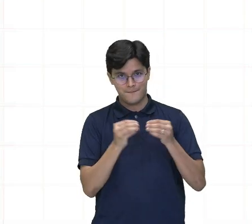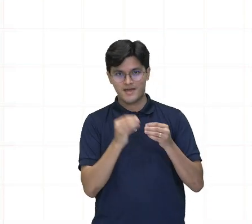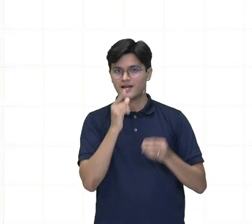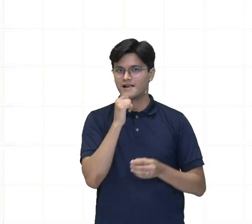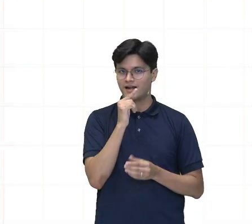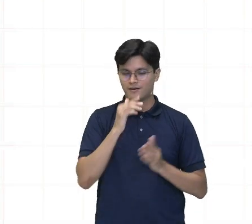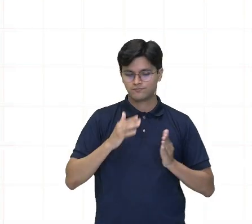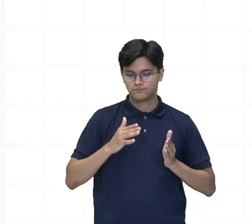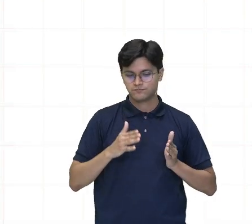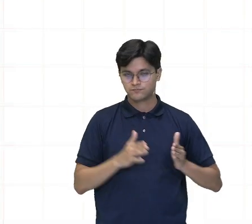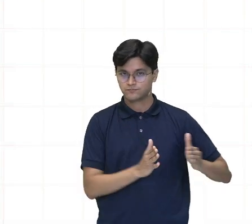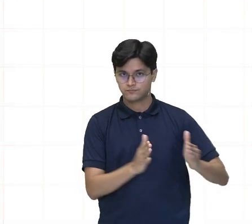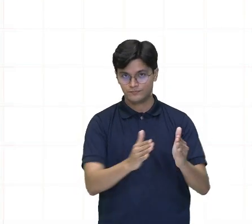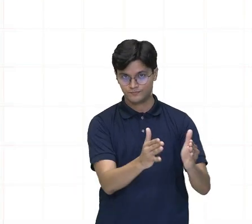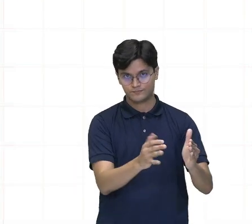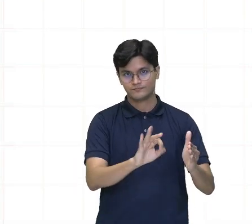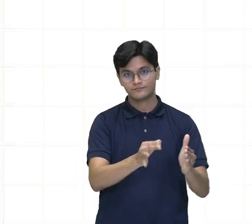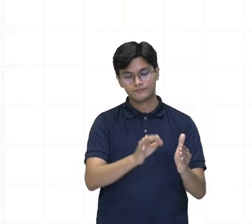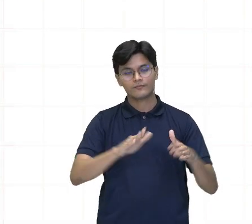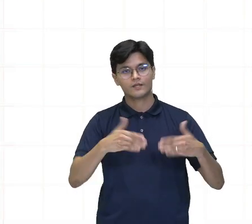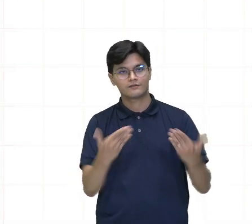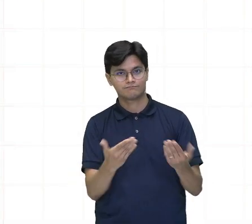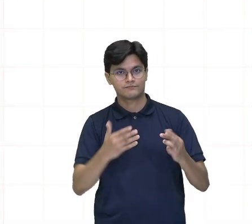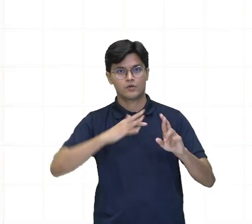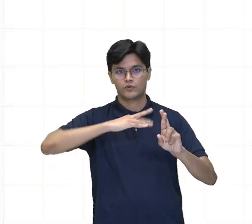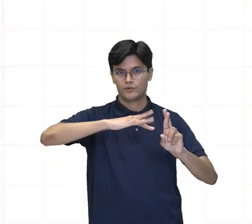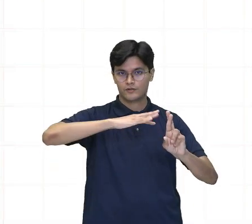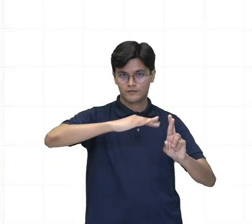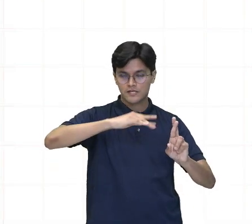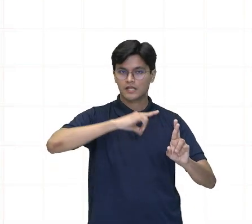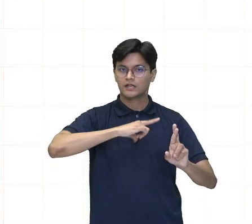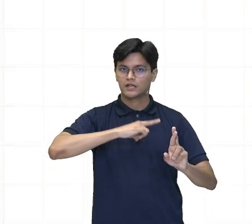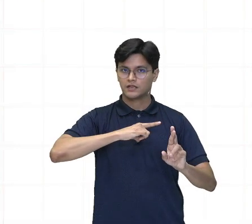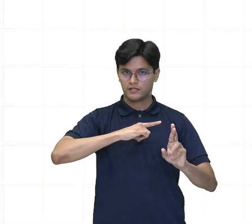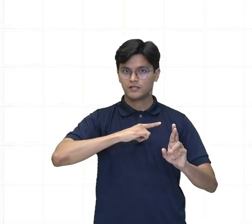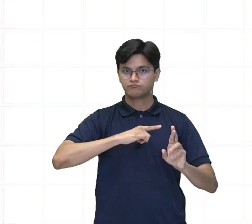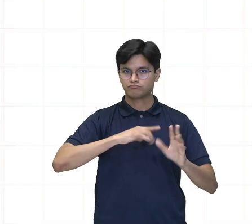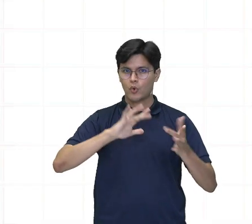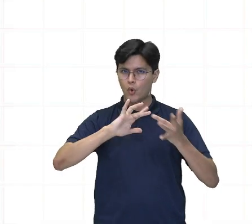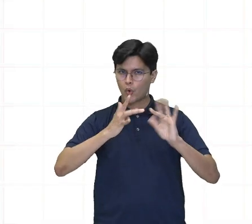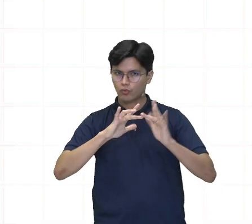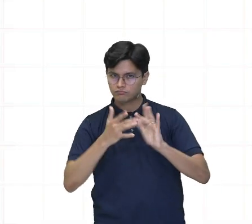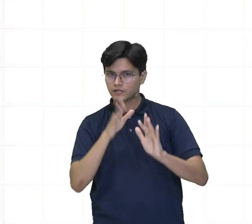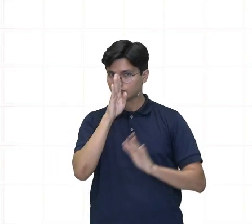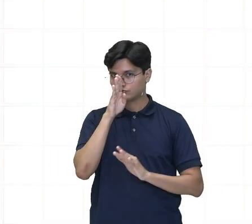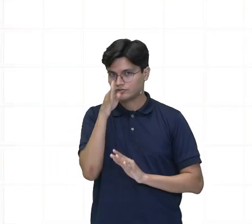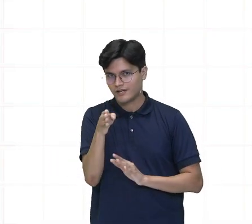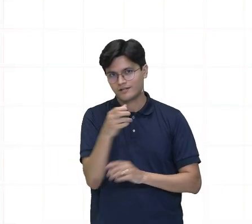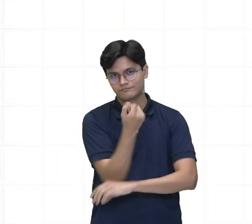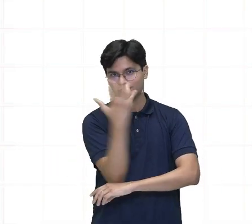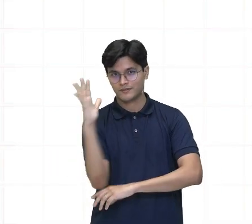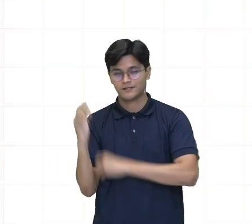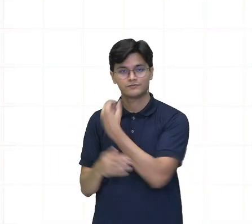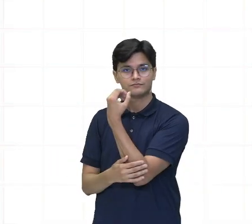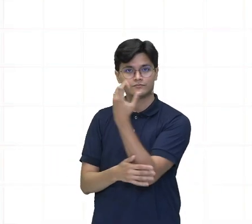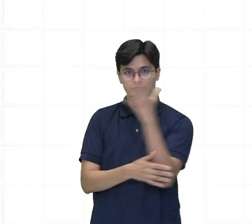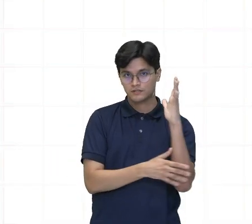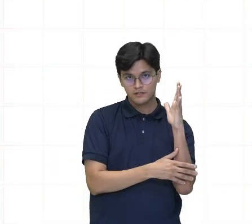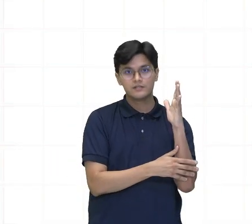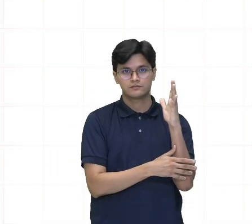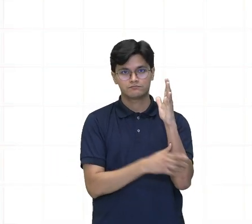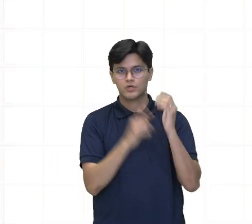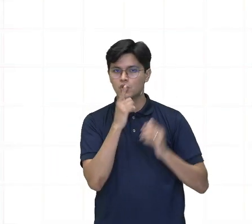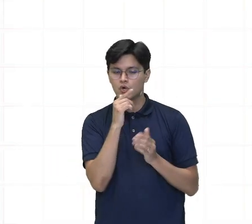rios. Então, esses ribeirinhos eles vão ter uma conexão direta com a natureza. O rio vai ser o seu